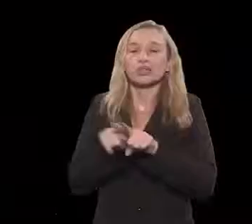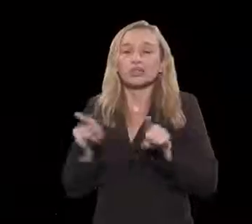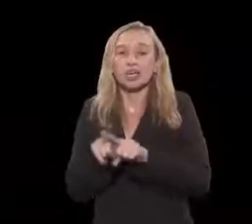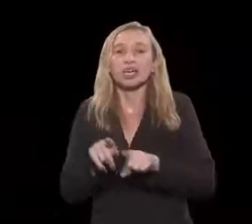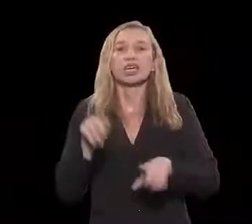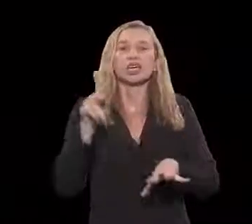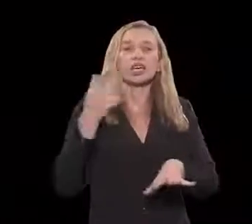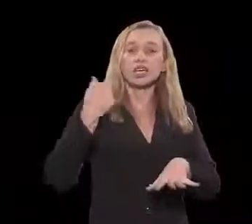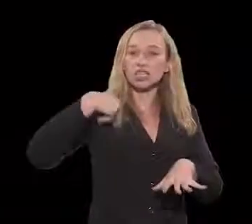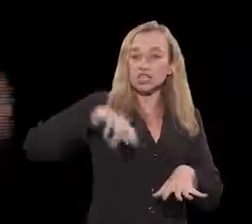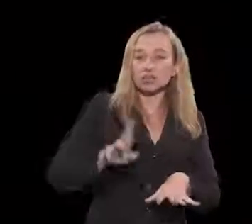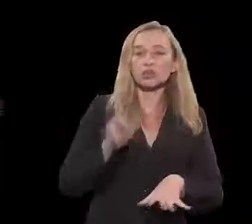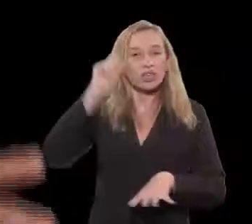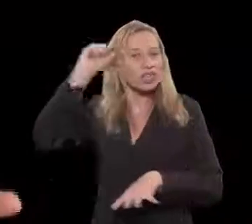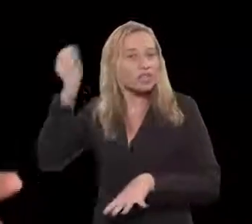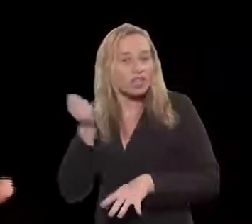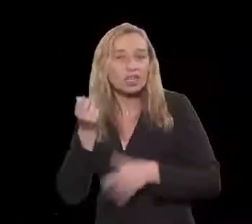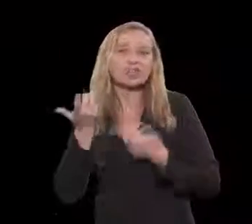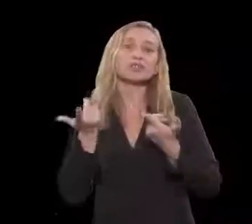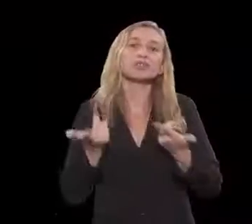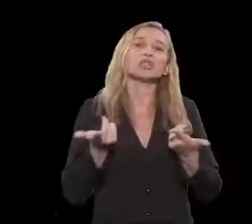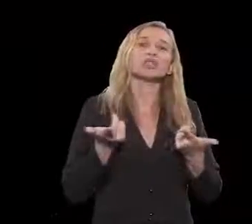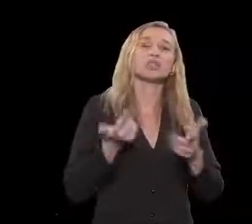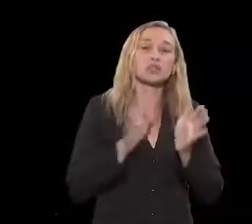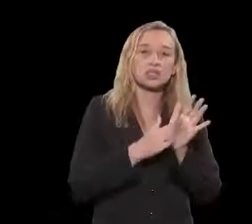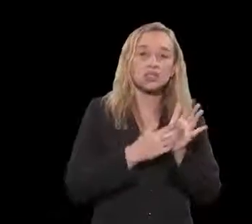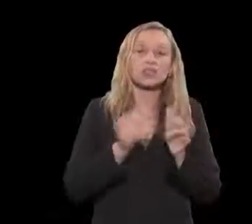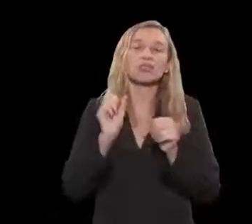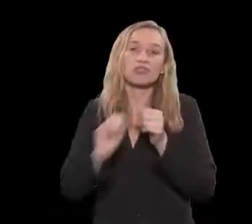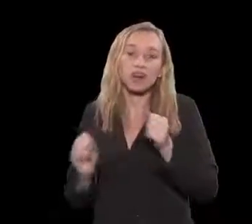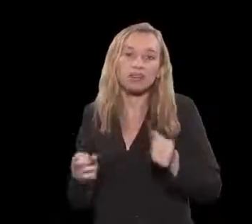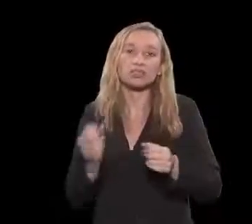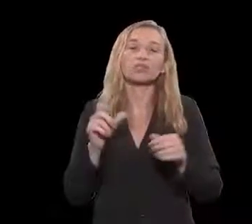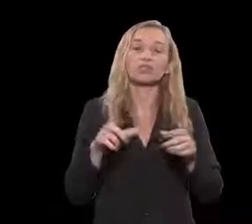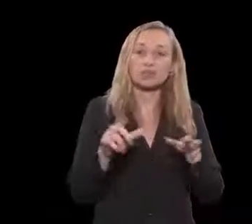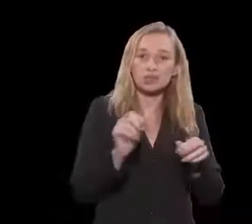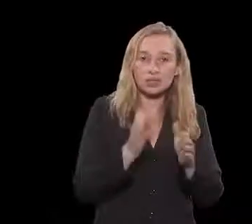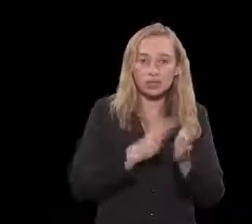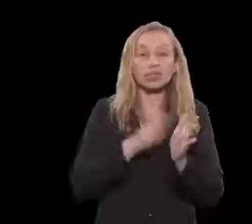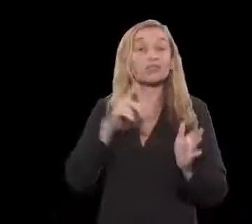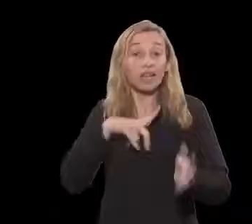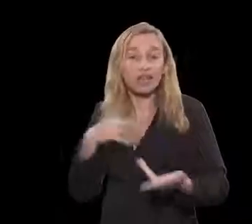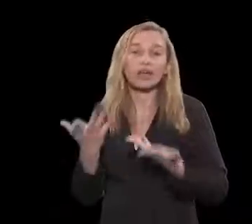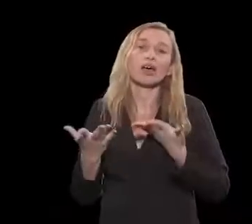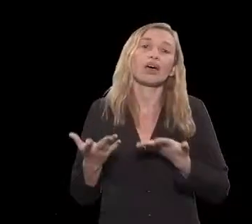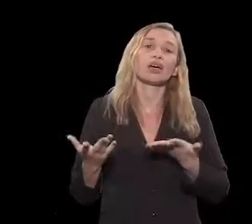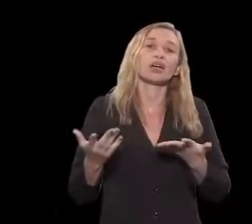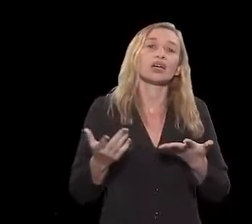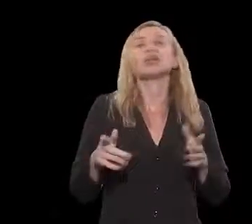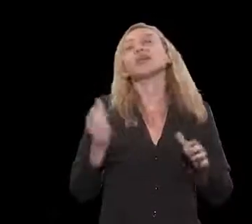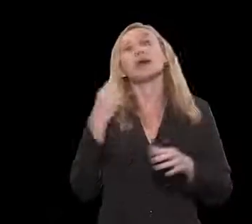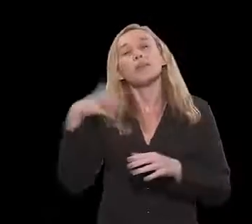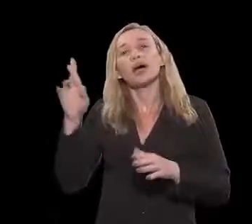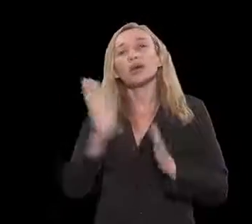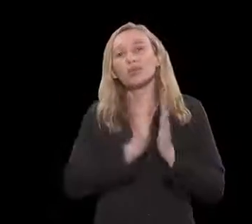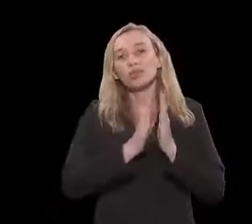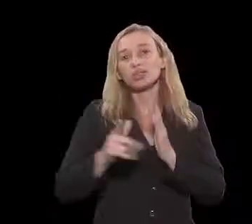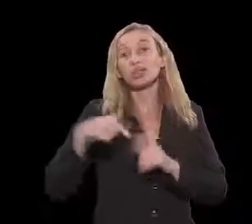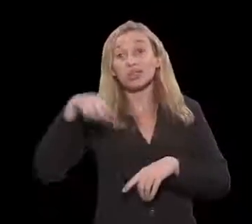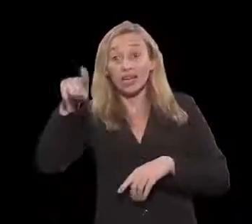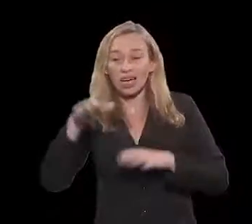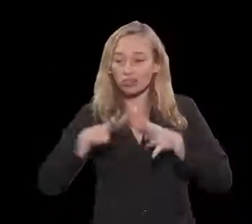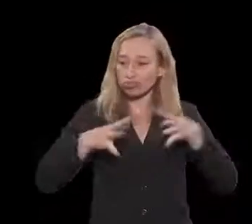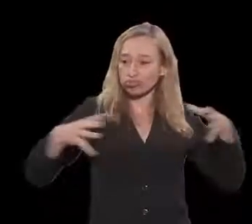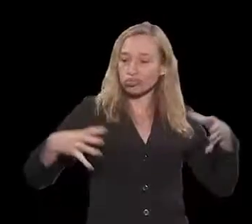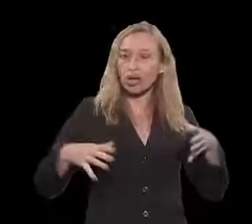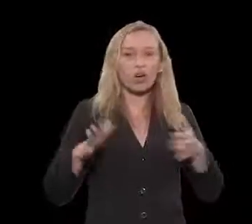né? Claro, samba e as interlocuções que o samba faz, né? Que o samba tem. E a Barblioteca tá lá, tá